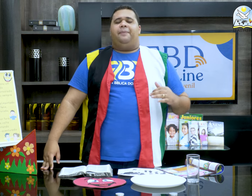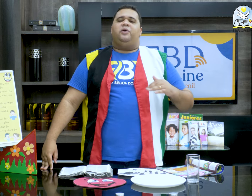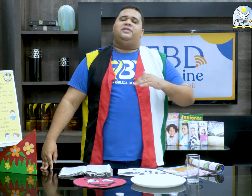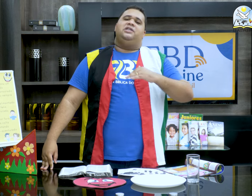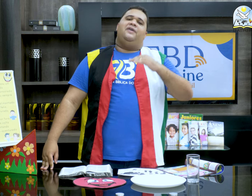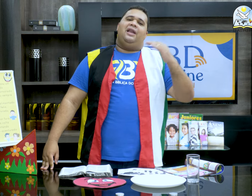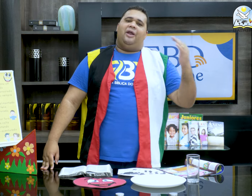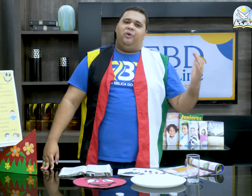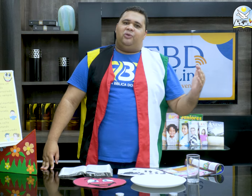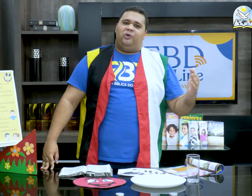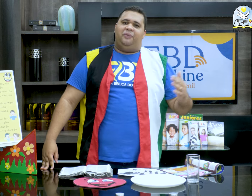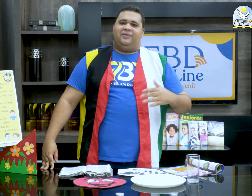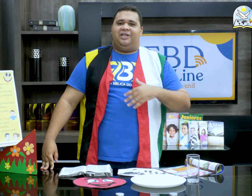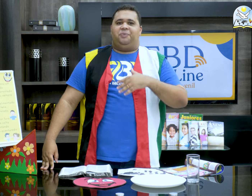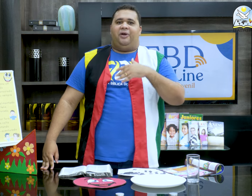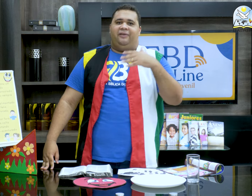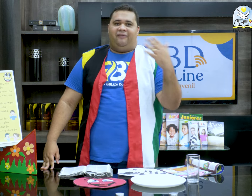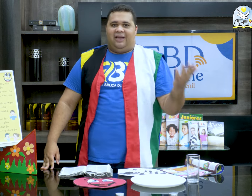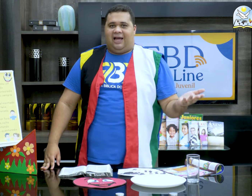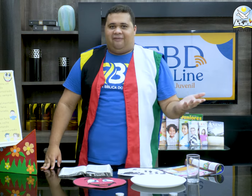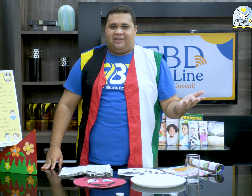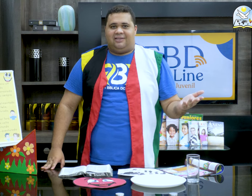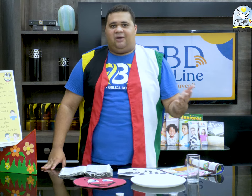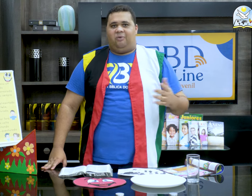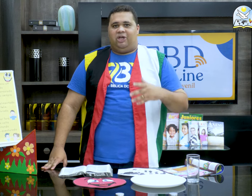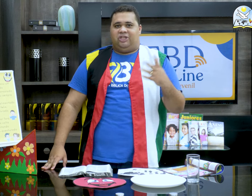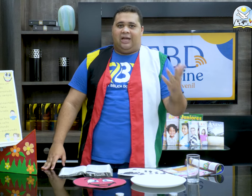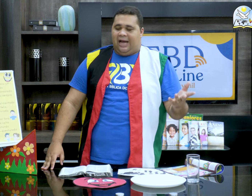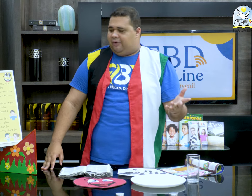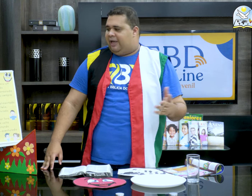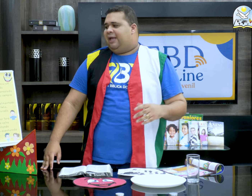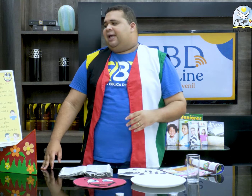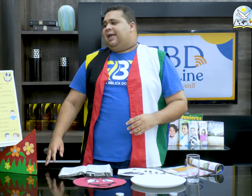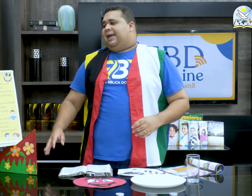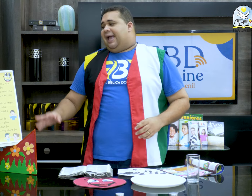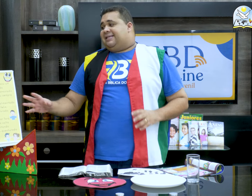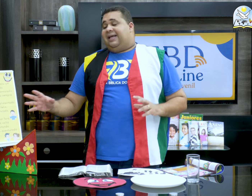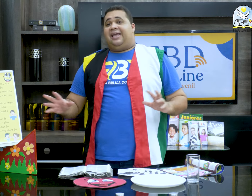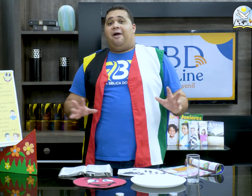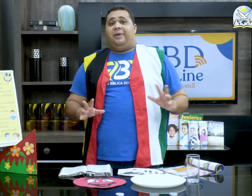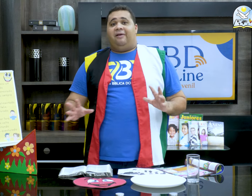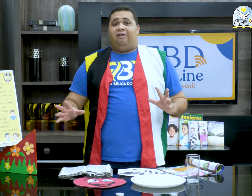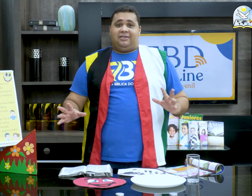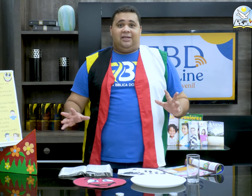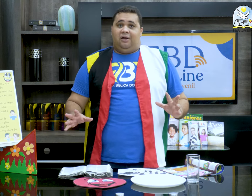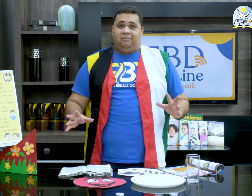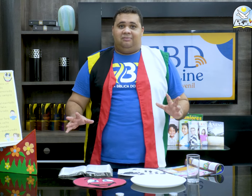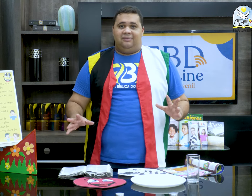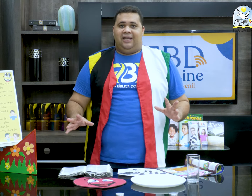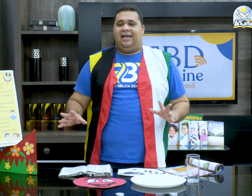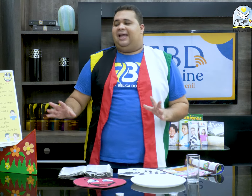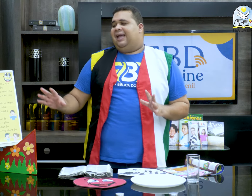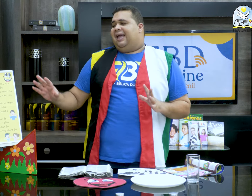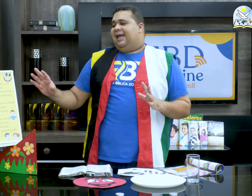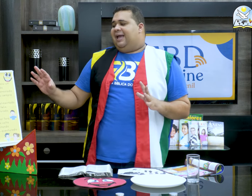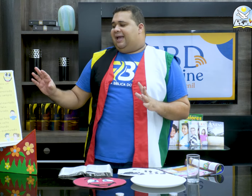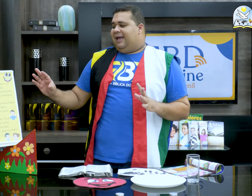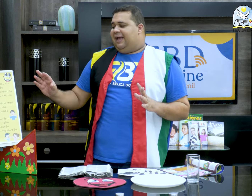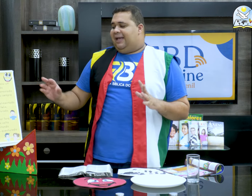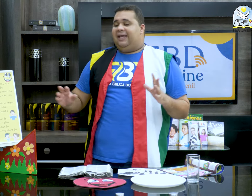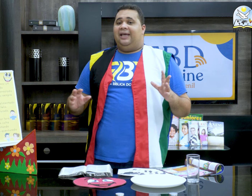corinho que depois vocês vai lá no YouTube vocês podem ver lá a versão original né Essa daqui é a minha versão né